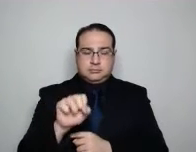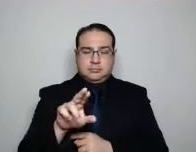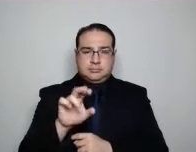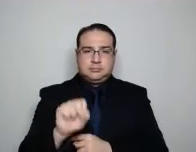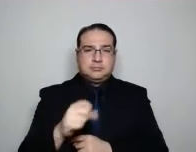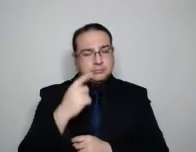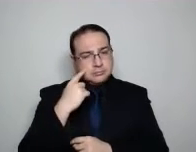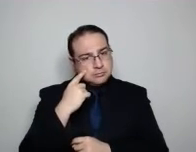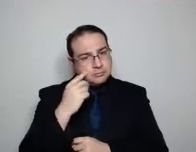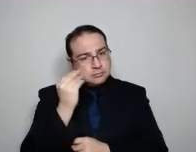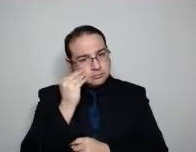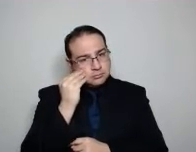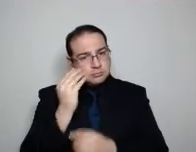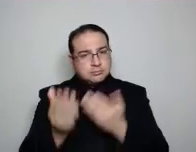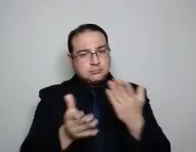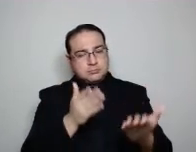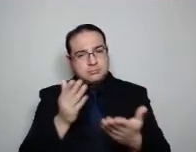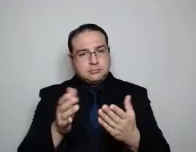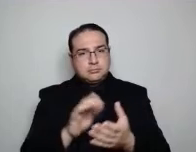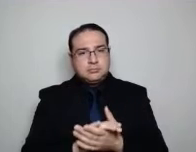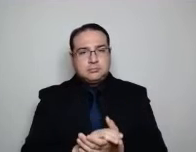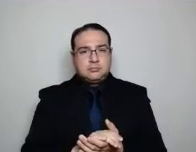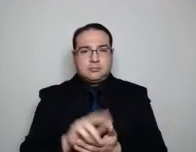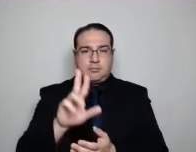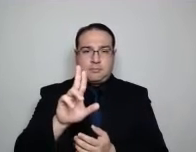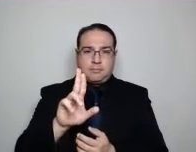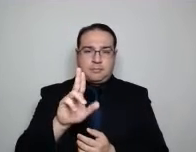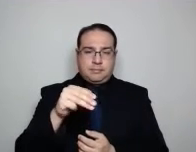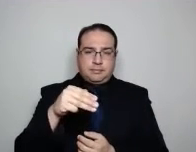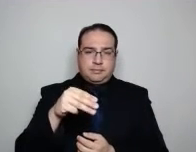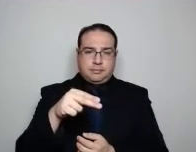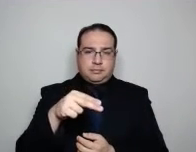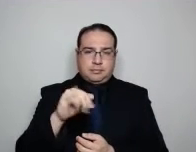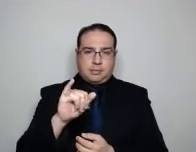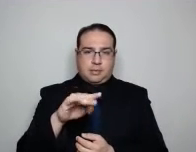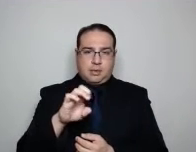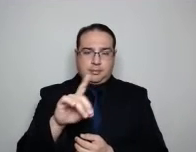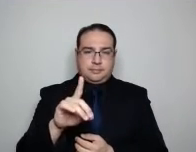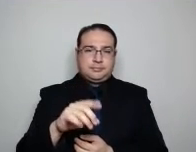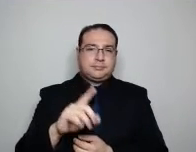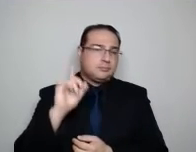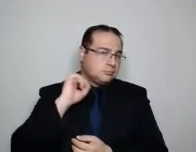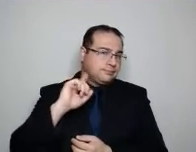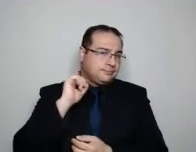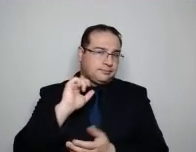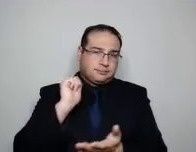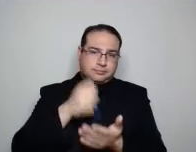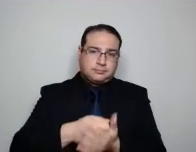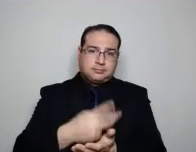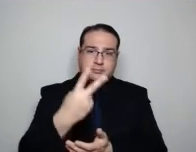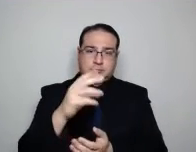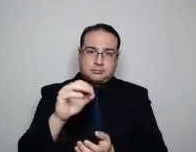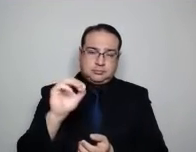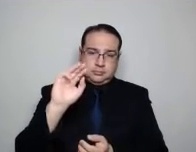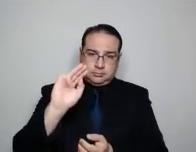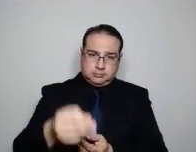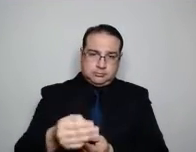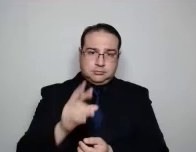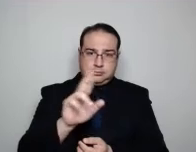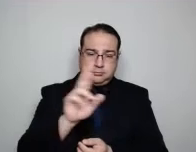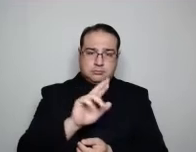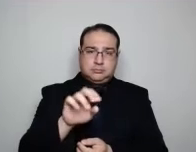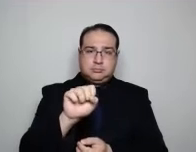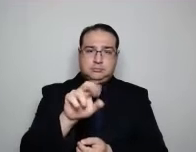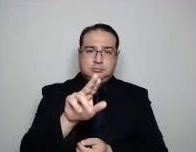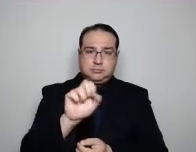tratamento. A Unimed de Belo Horizonte precisou pagar agora 200 milhões de reais para o SUS por um